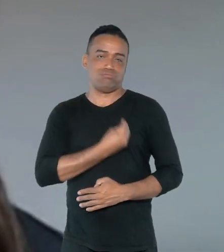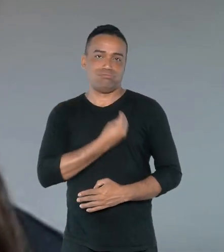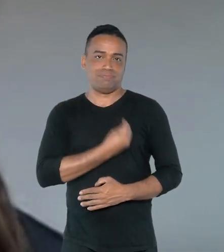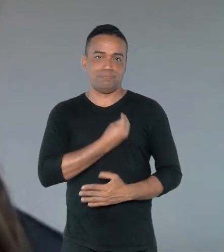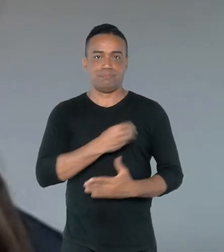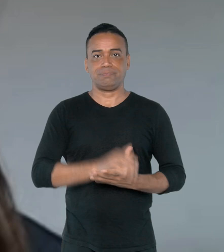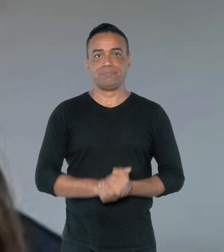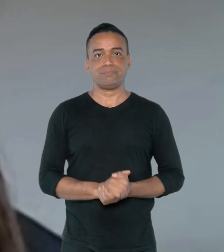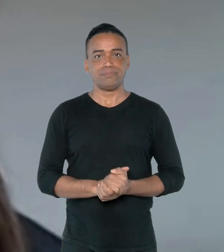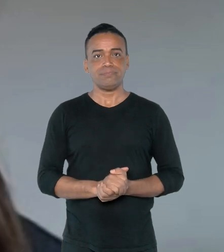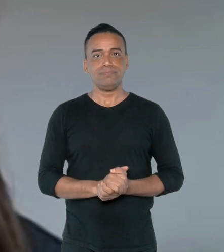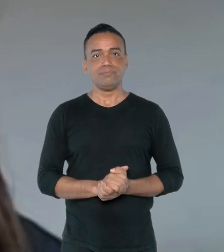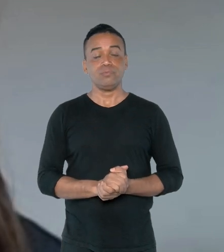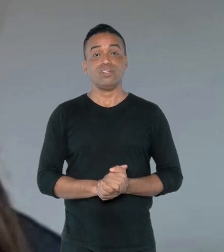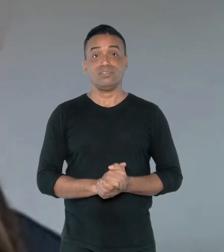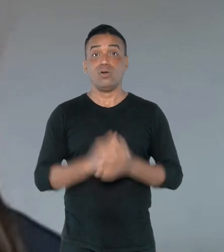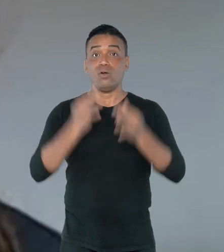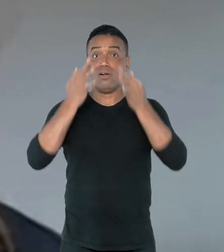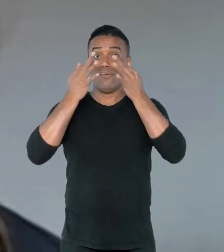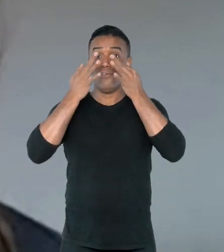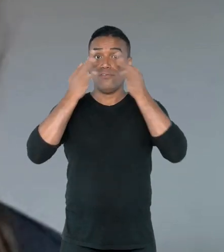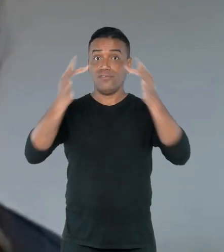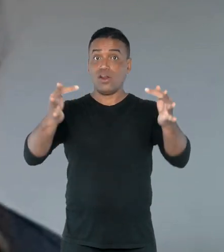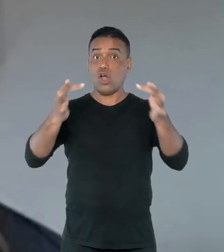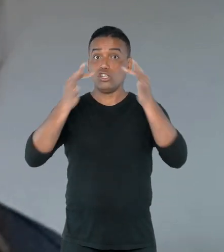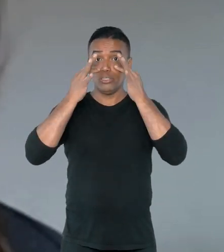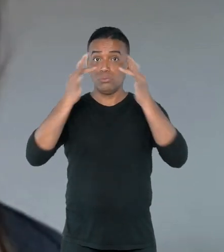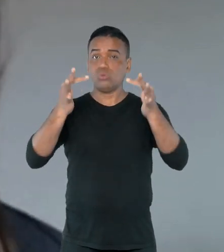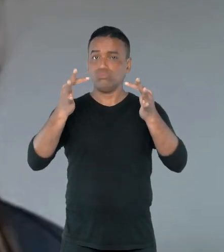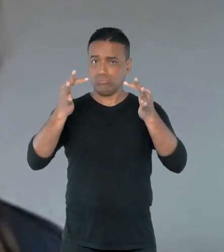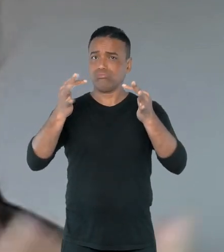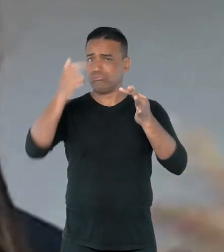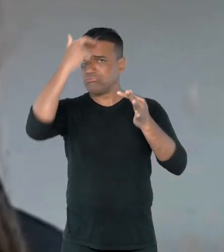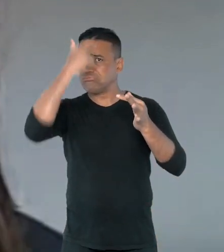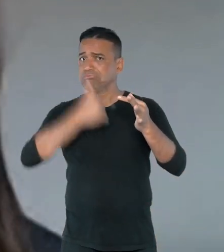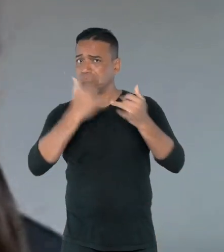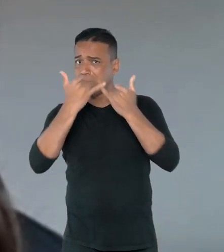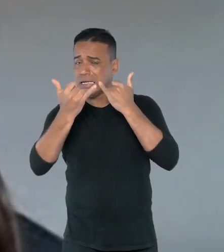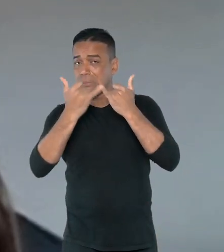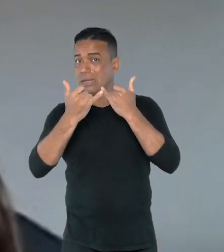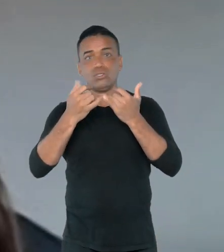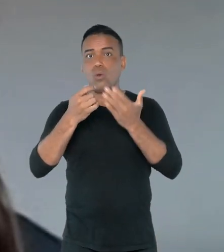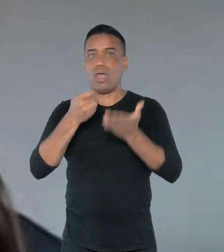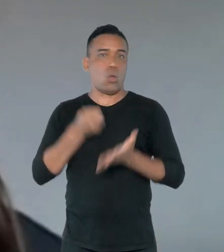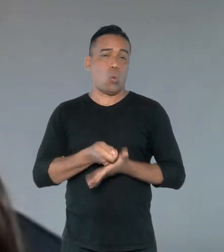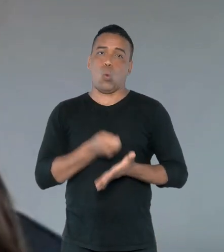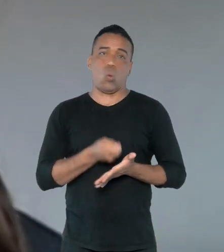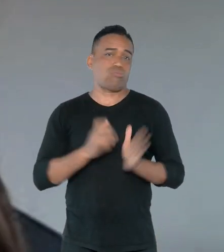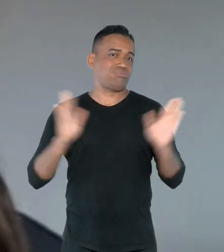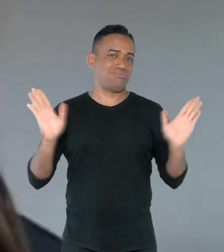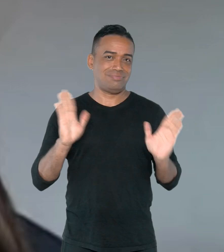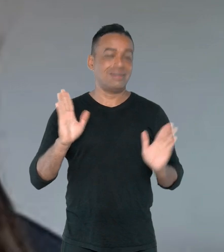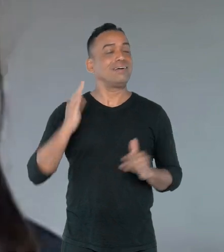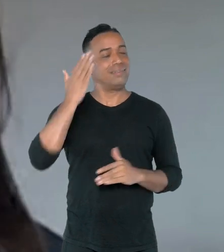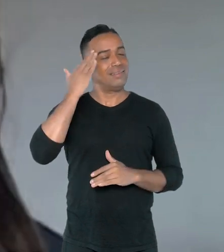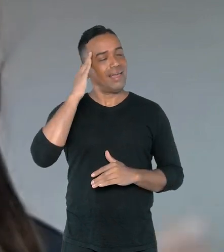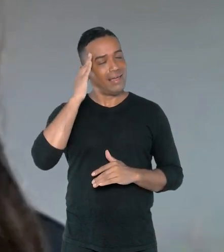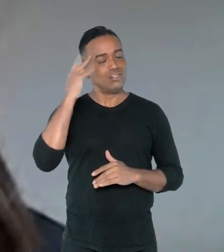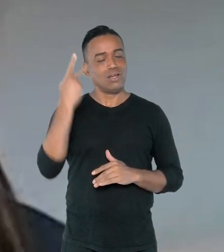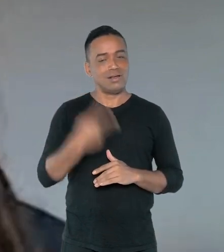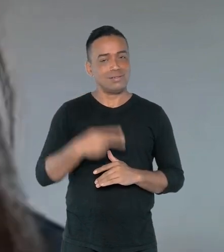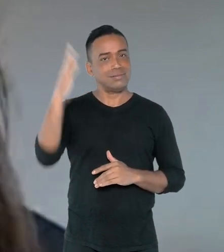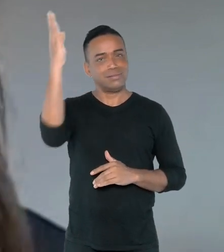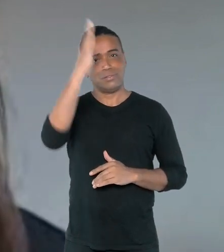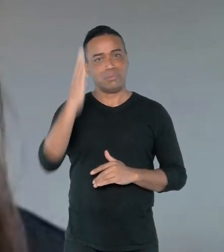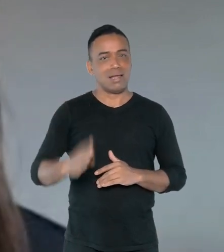O fenótipo é considerado também, mas não é determinante, né, porque a gente entende que no Brasil nós